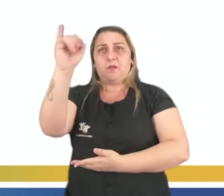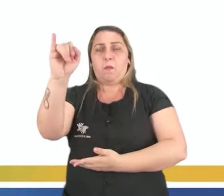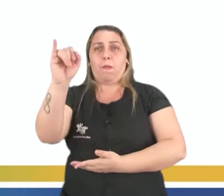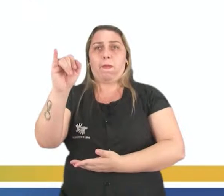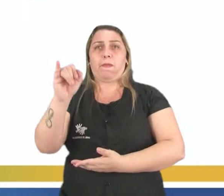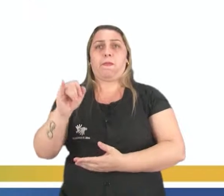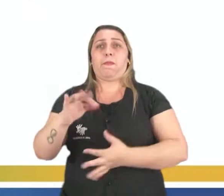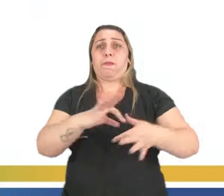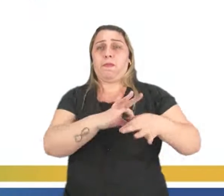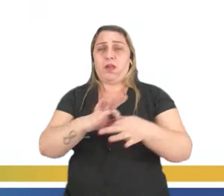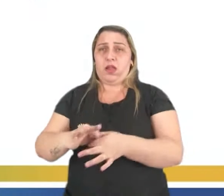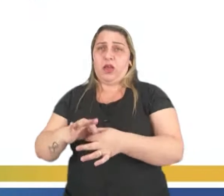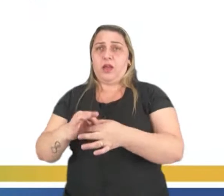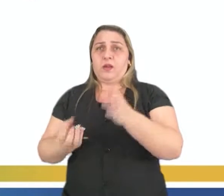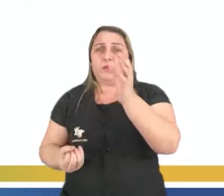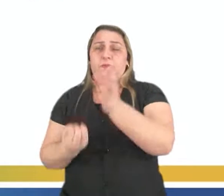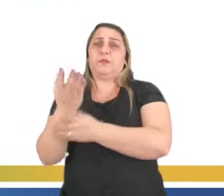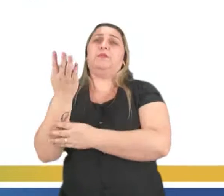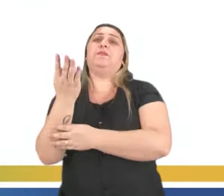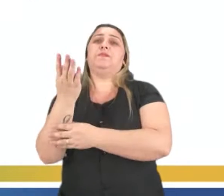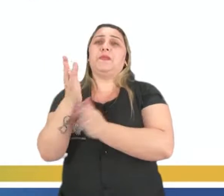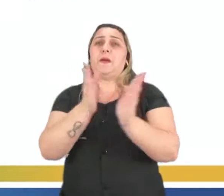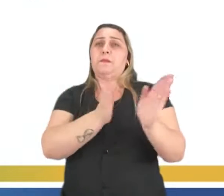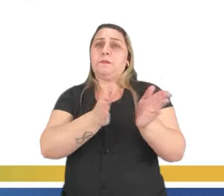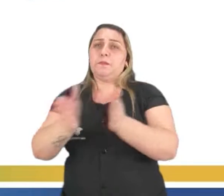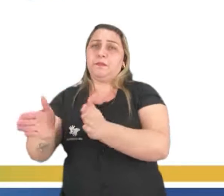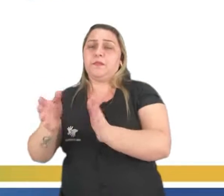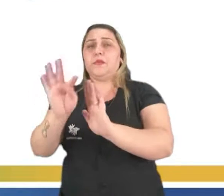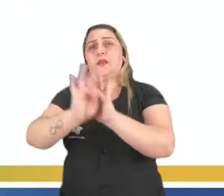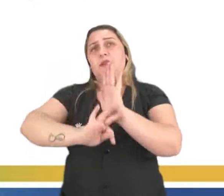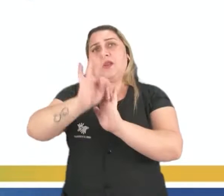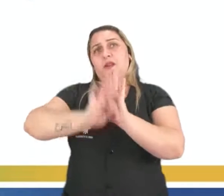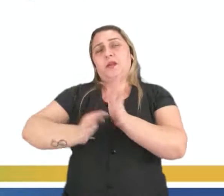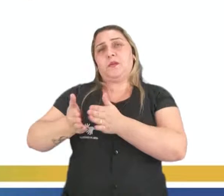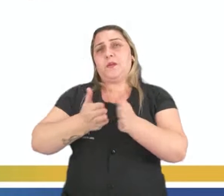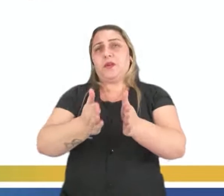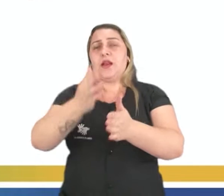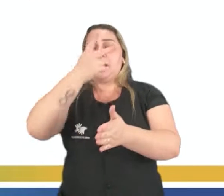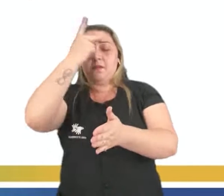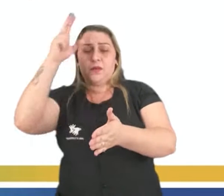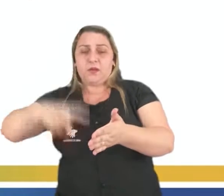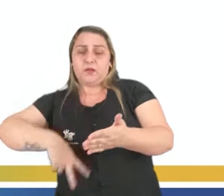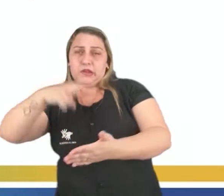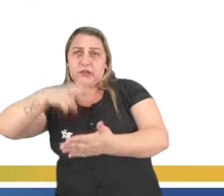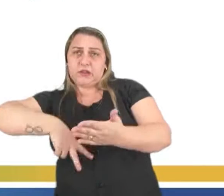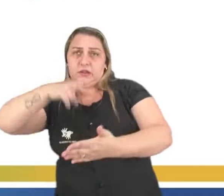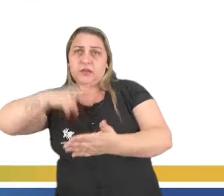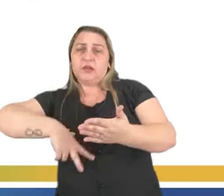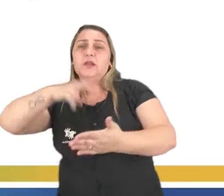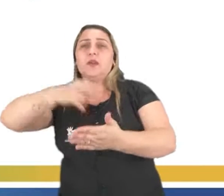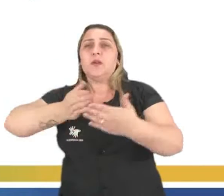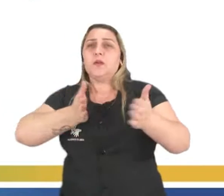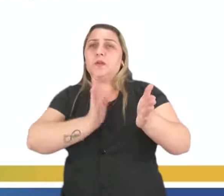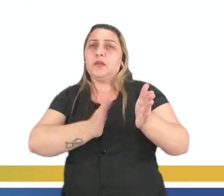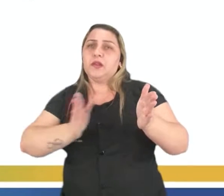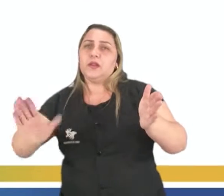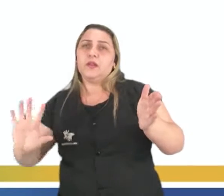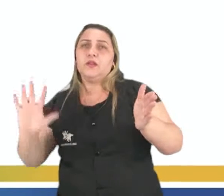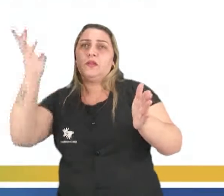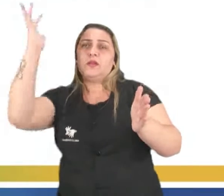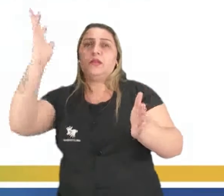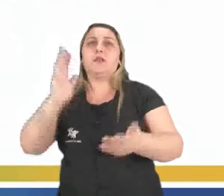A coesão cria relações entre as partes do texto, de modo a guiar o leitor relativamente a uma sequência de